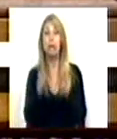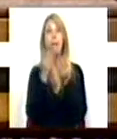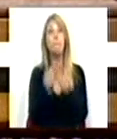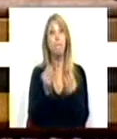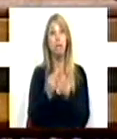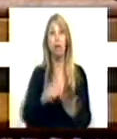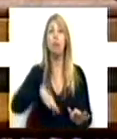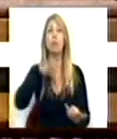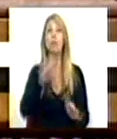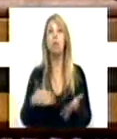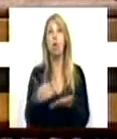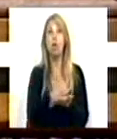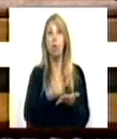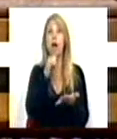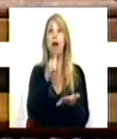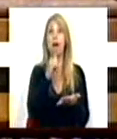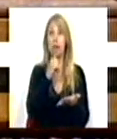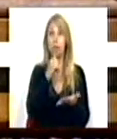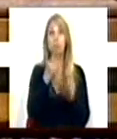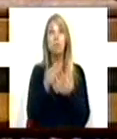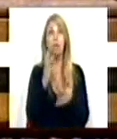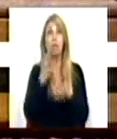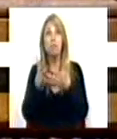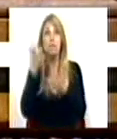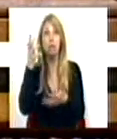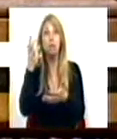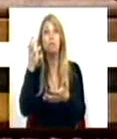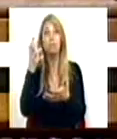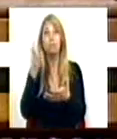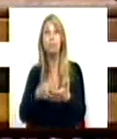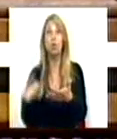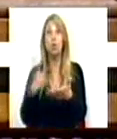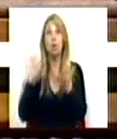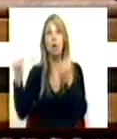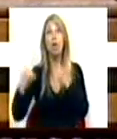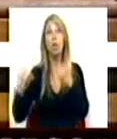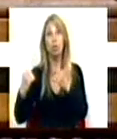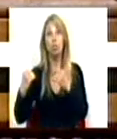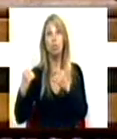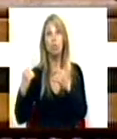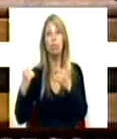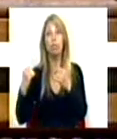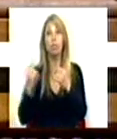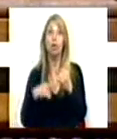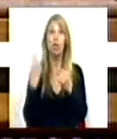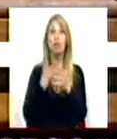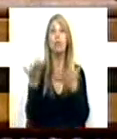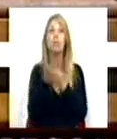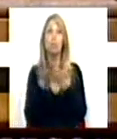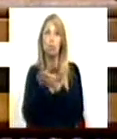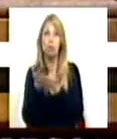da poluição dos recursos hídricos foi matéria de destaque dos nossos acordos e das nossas